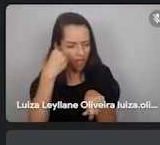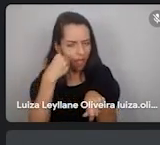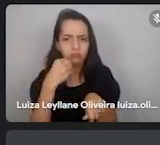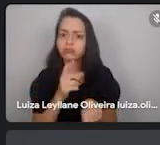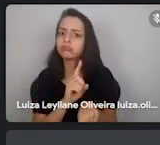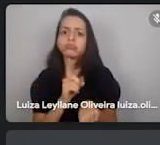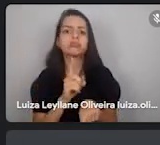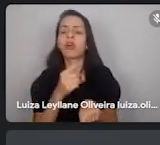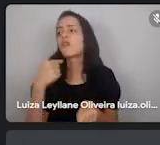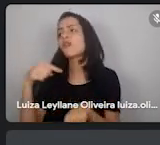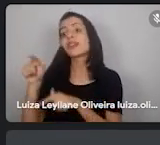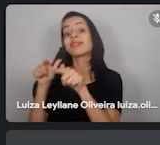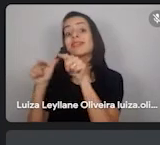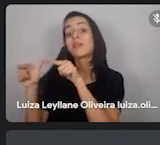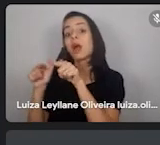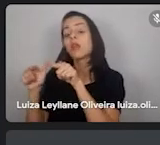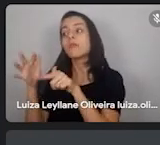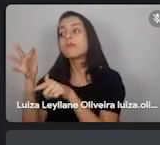Não tem como